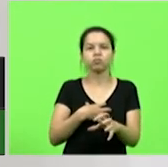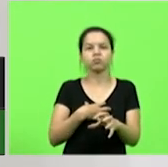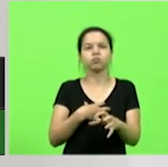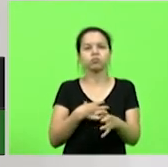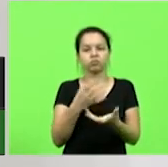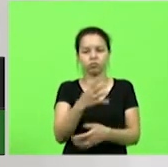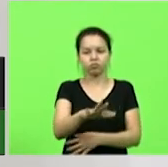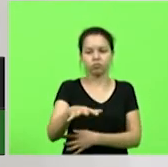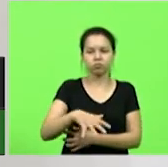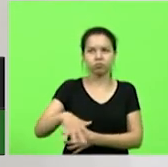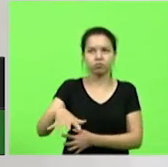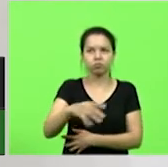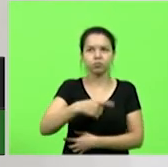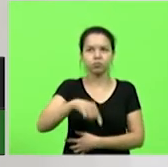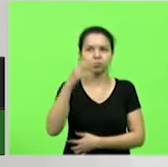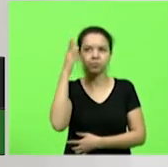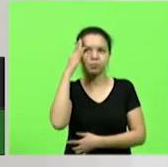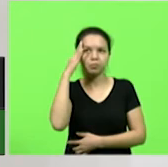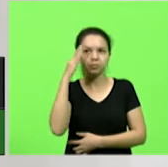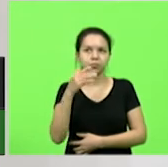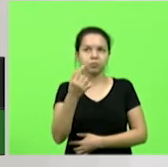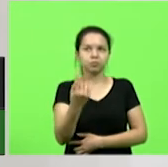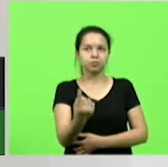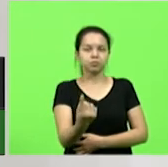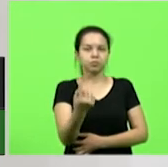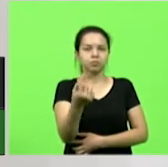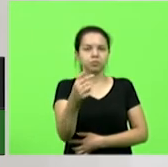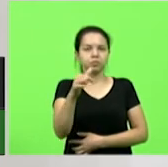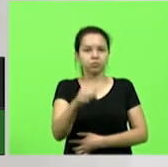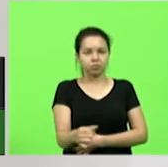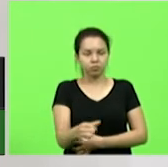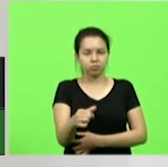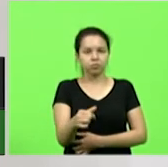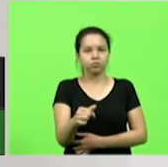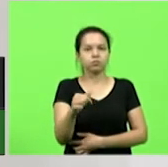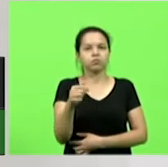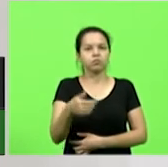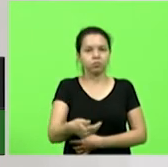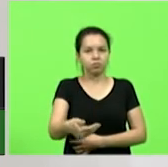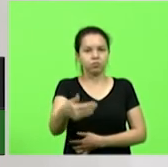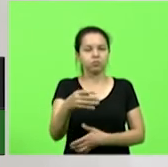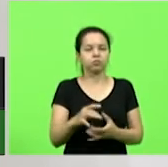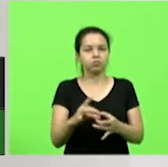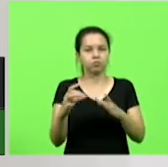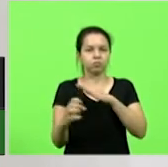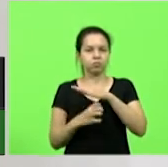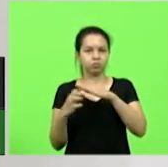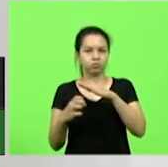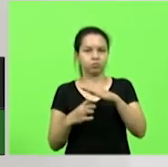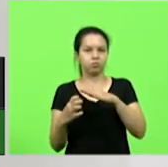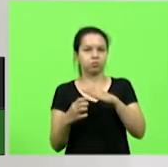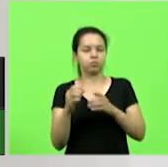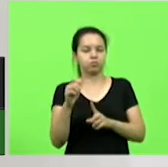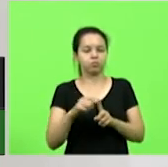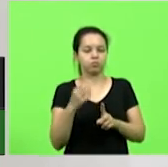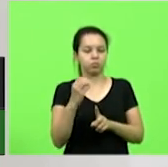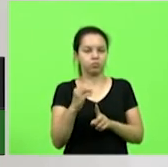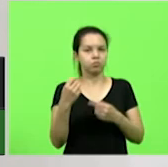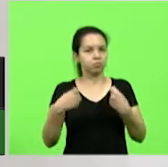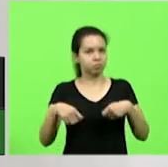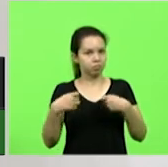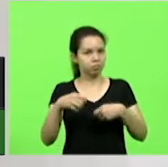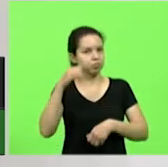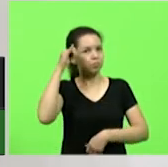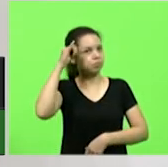nós entendemos que a 17ª rodada de concessão, que será agora em outubro, precisa ser